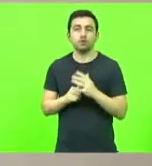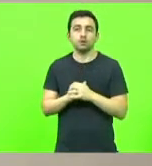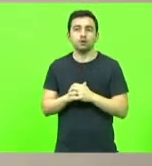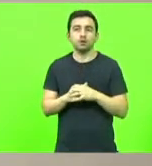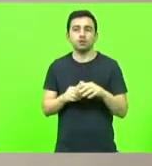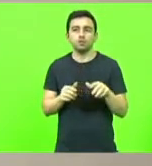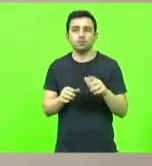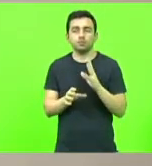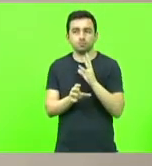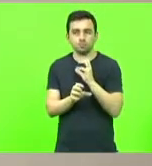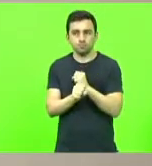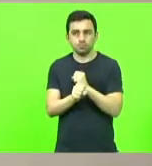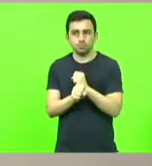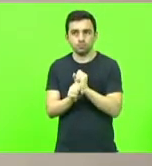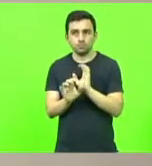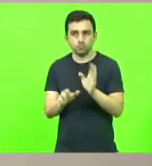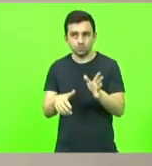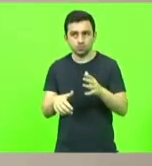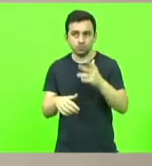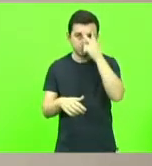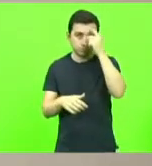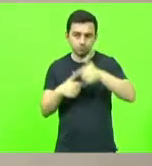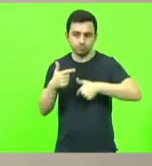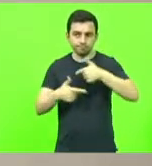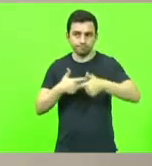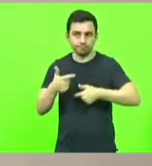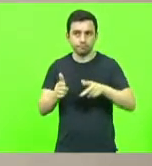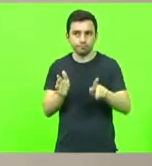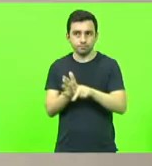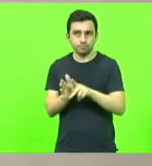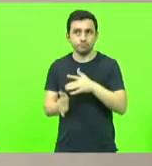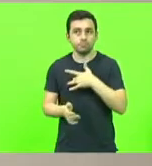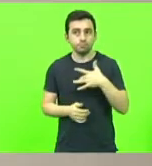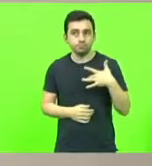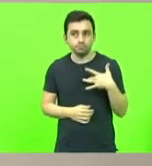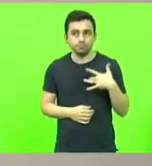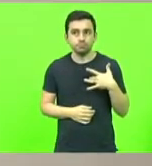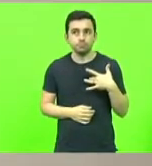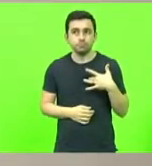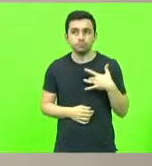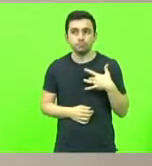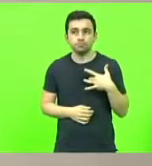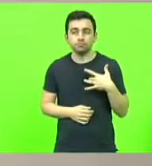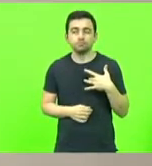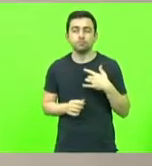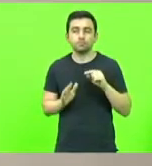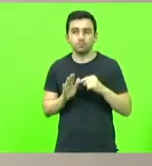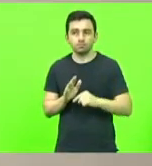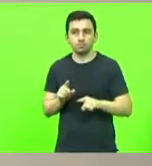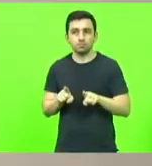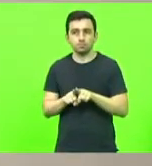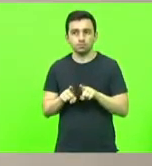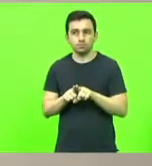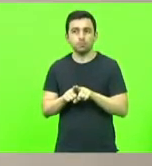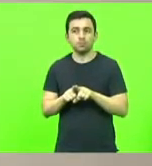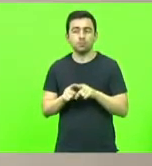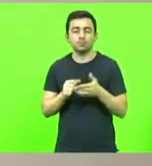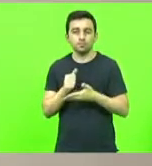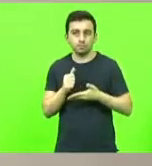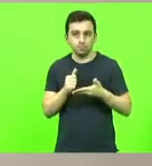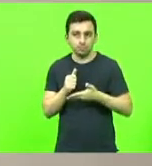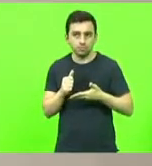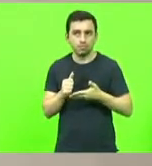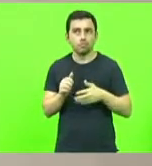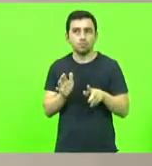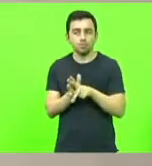contratualizadas pelos prestadores de serviços de saúde de média e alta compreensividade no âmbito das